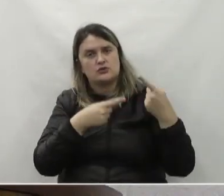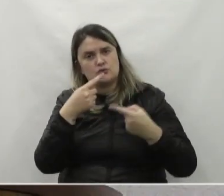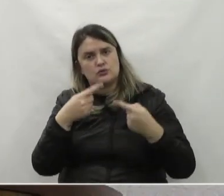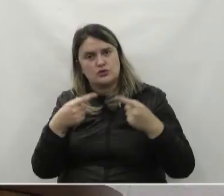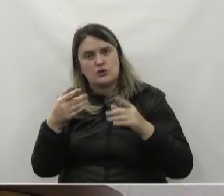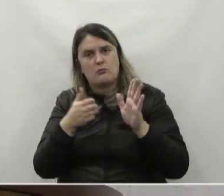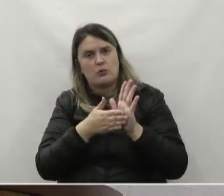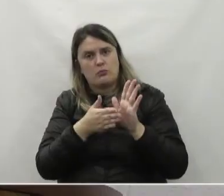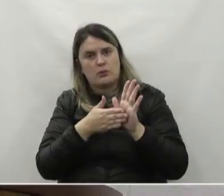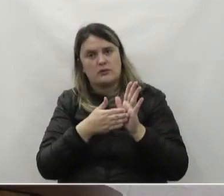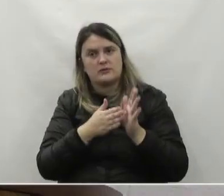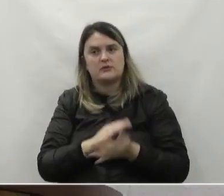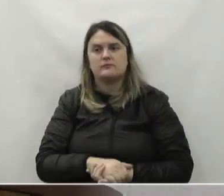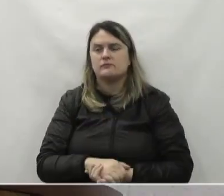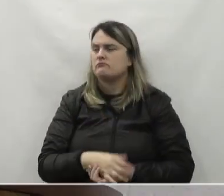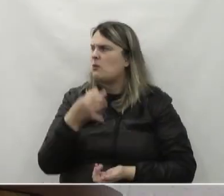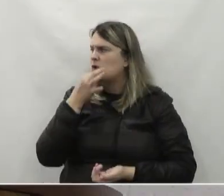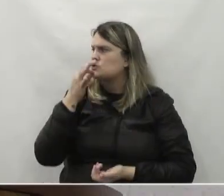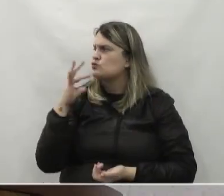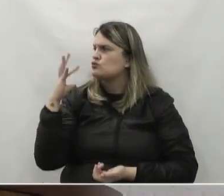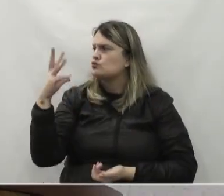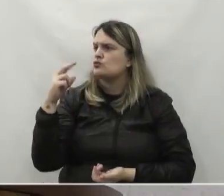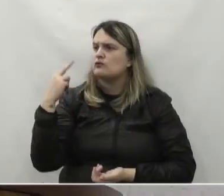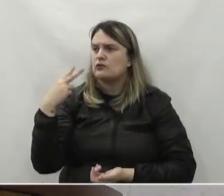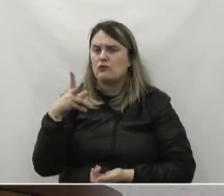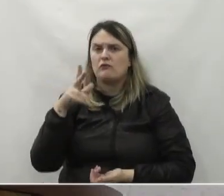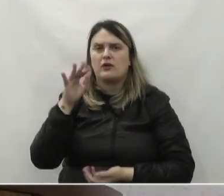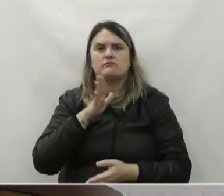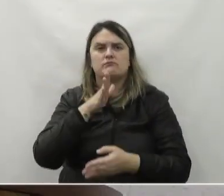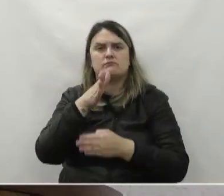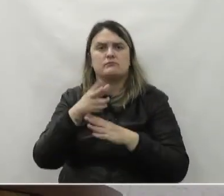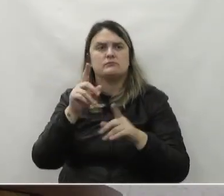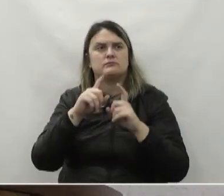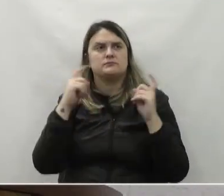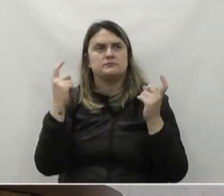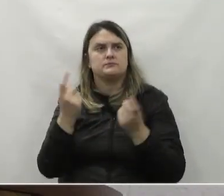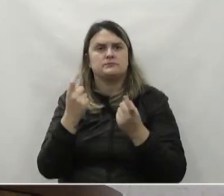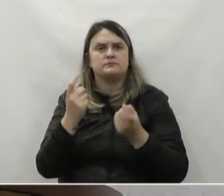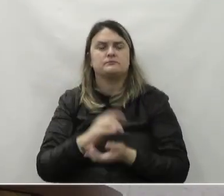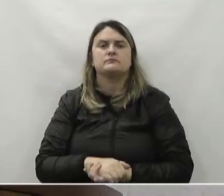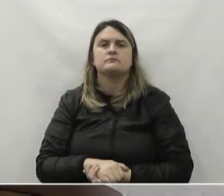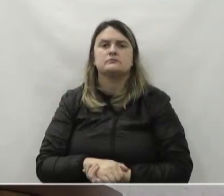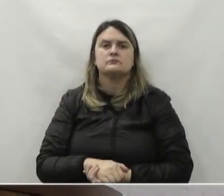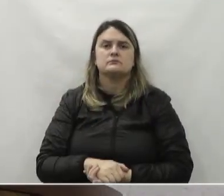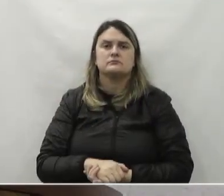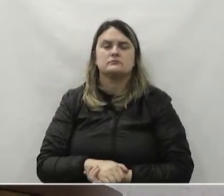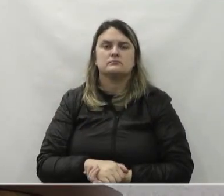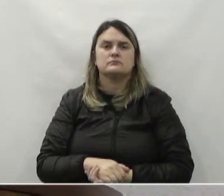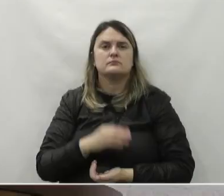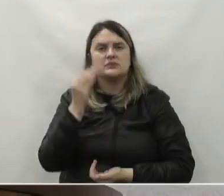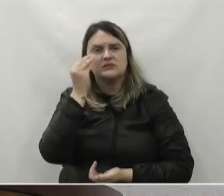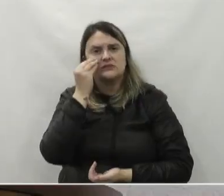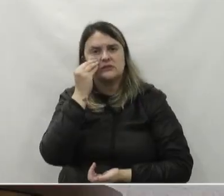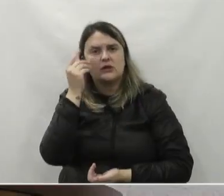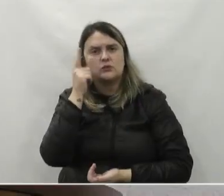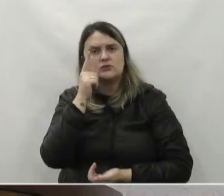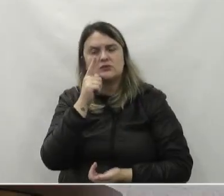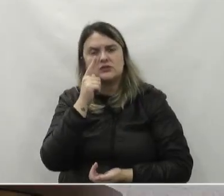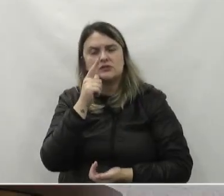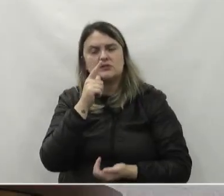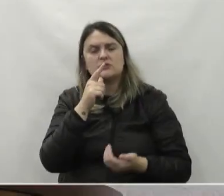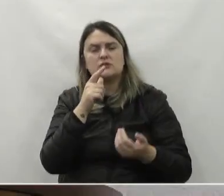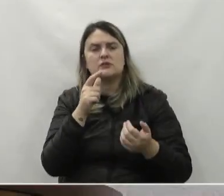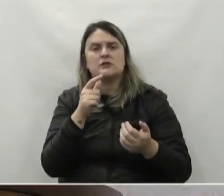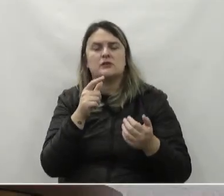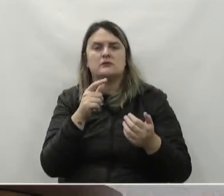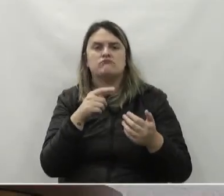aí vai quase todos os vereadores estarem presentes nessa reunião, justamente para a gente conseguir estar alinhando aí